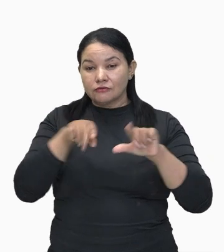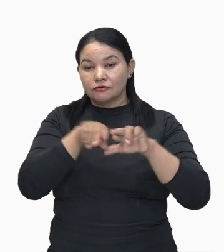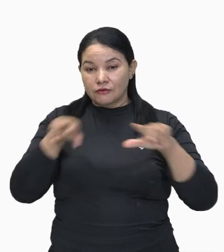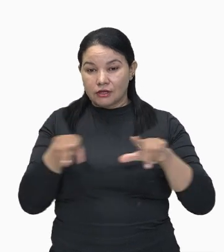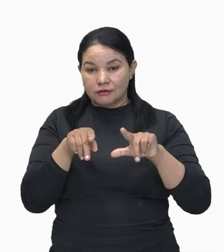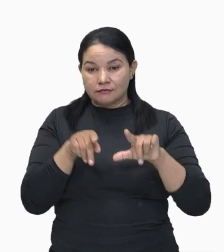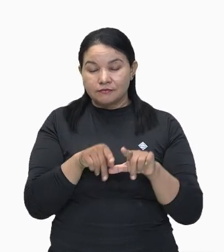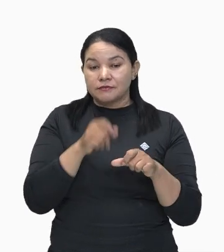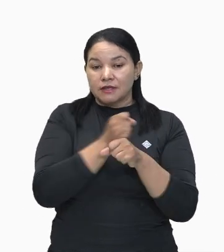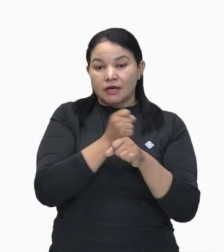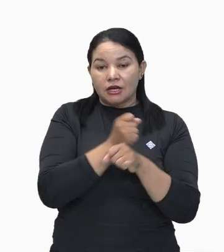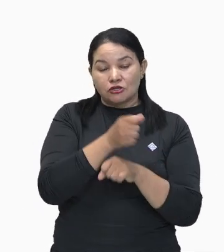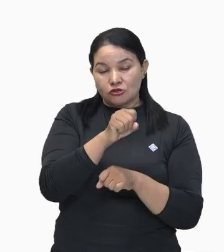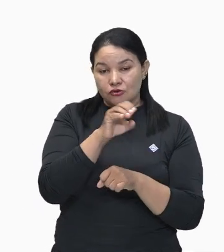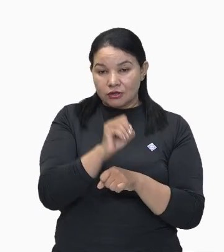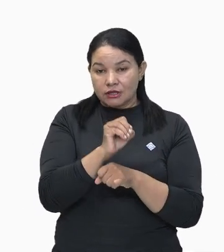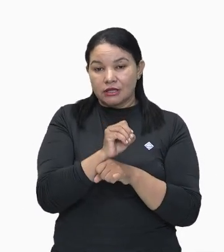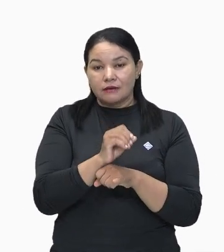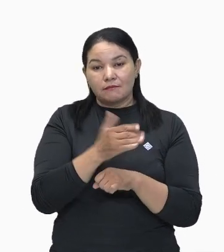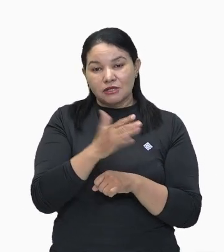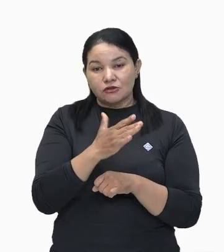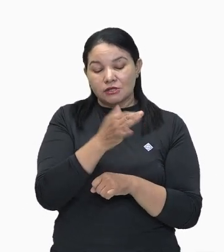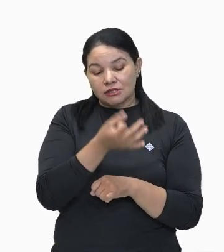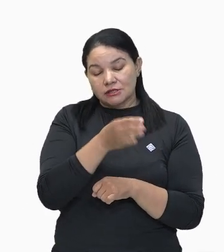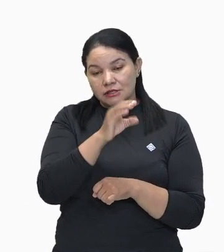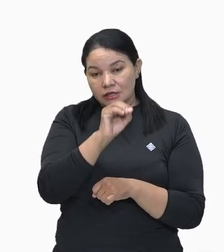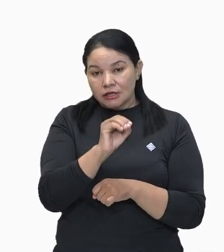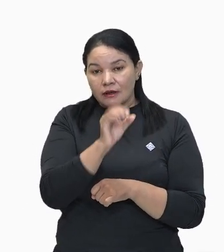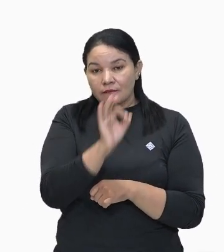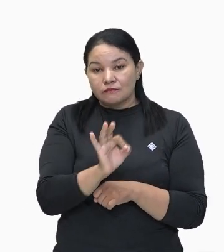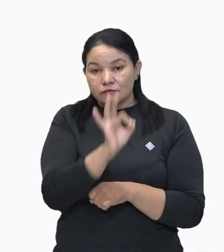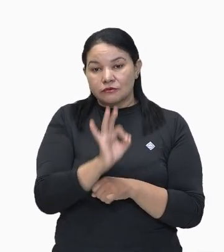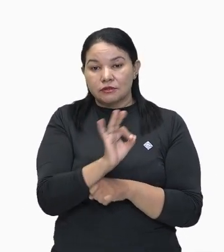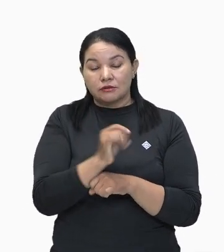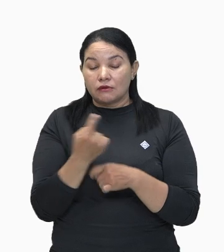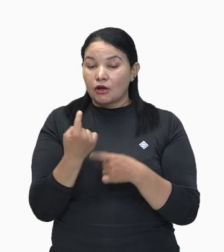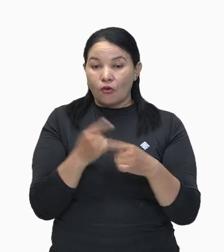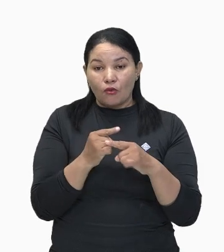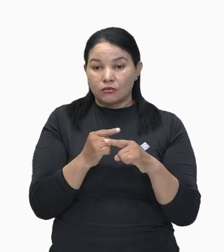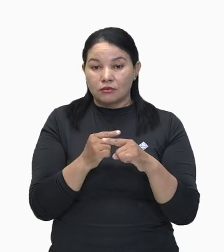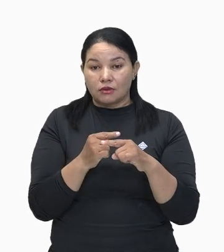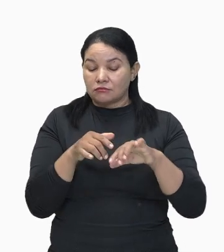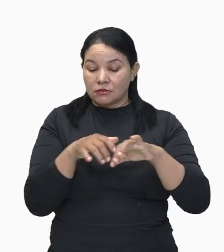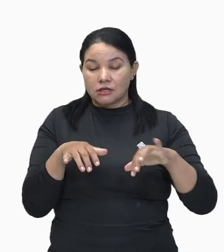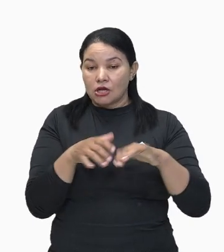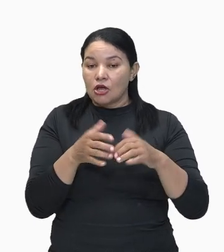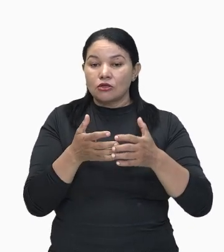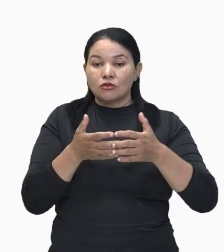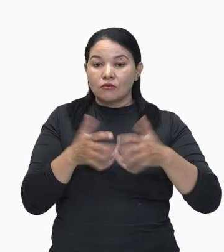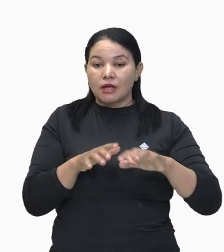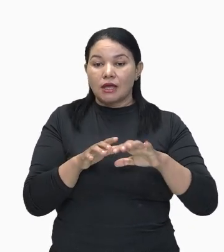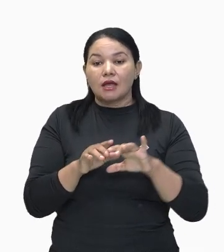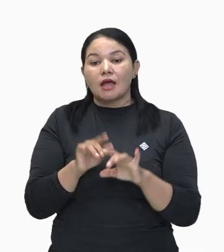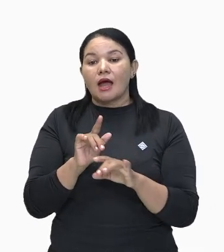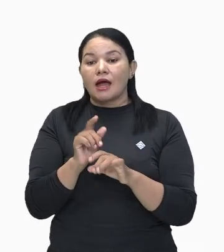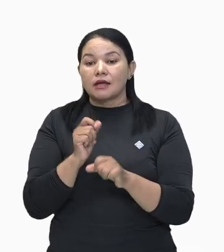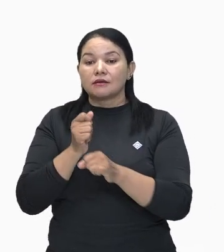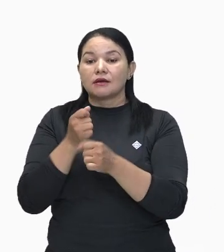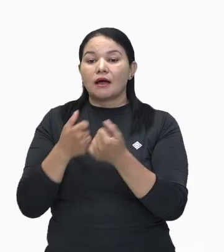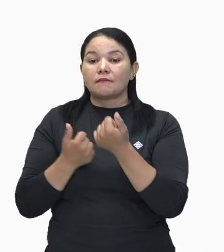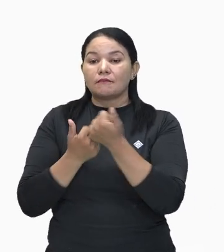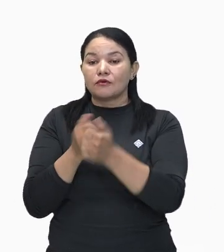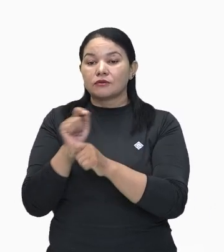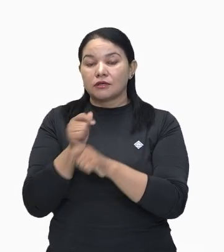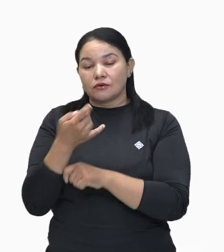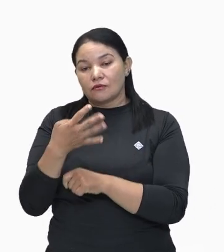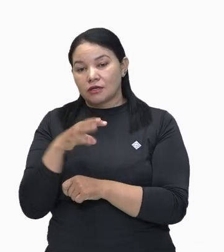80, 60% da população de Quebec era contra a separação e apenas 40% a favor. No entanto, 15 anos